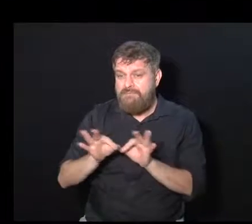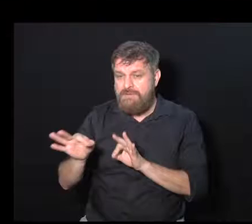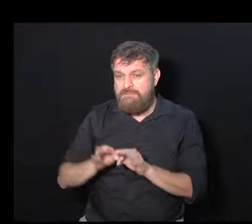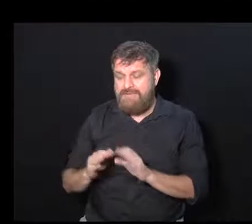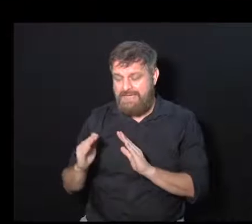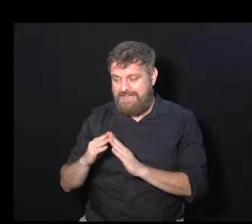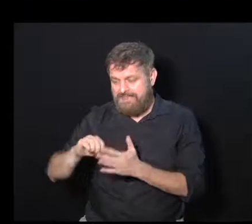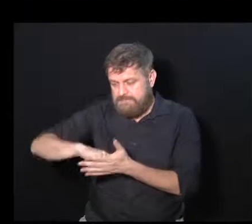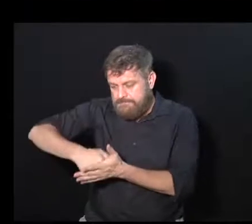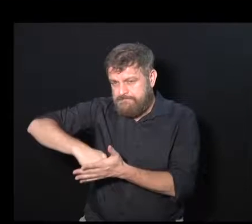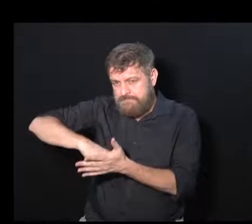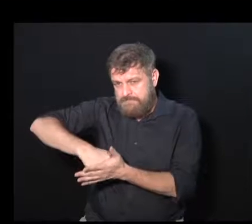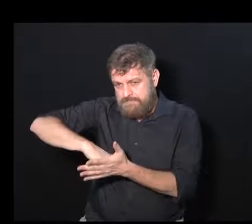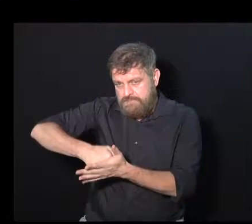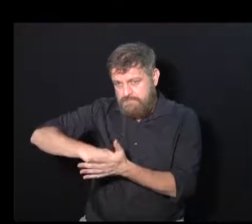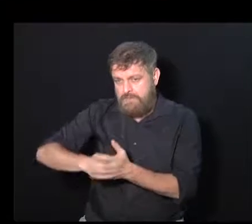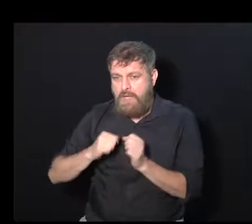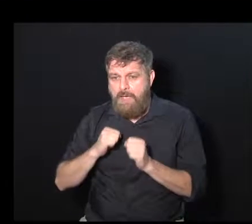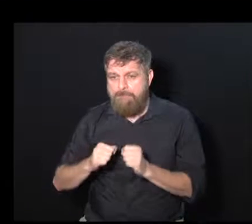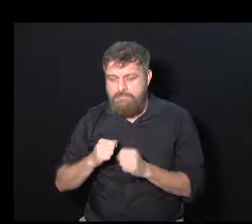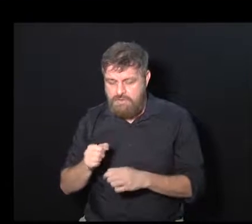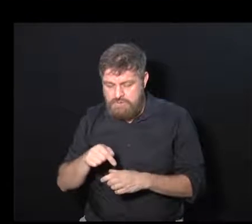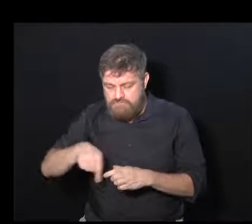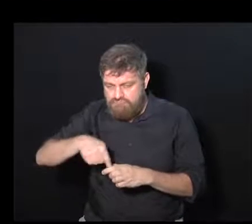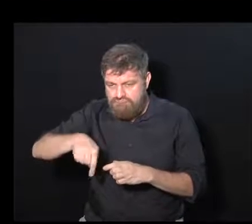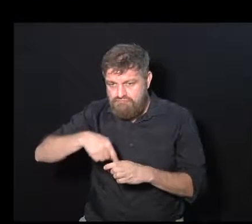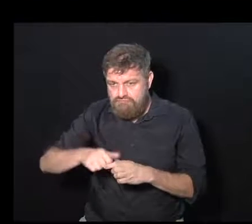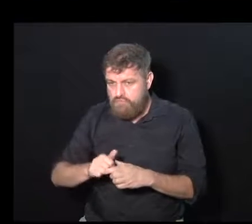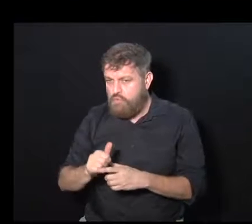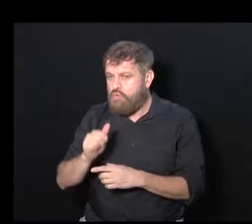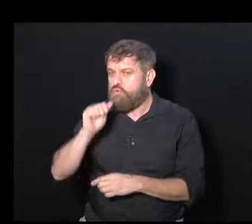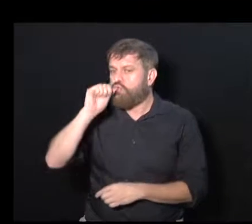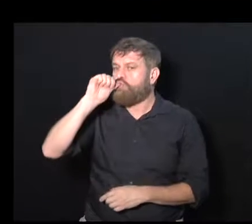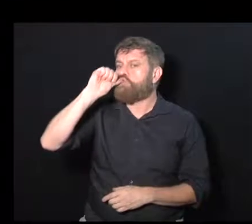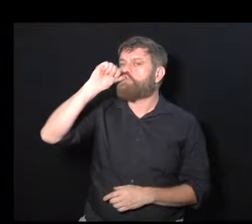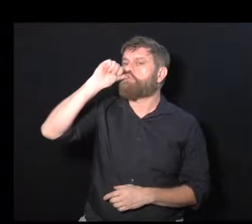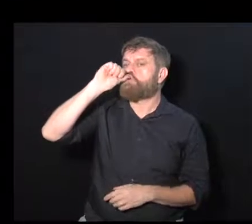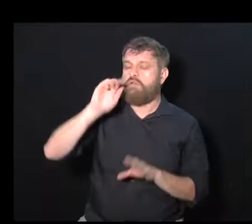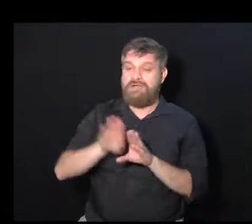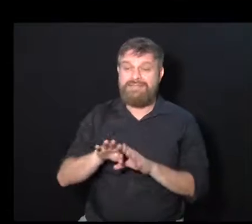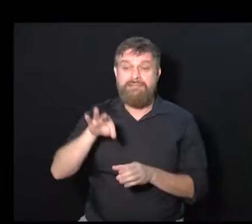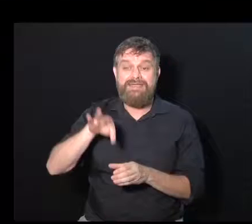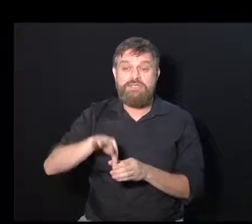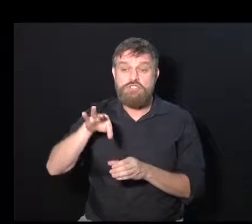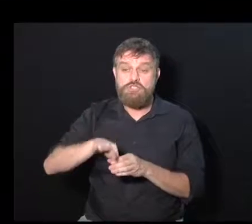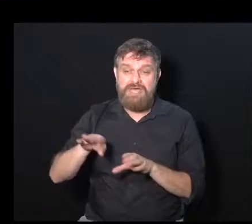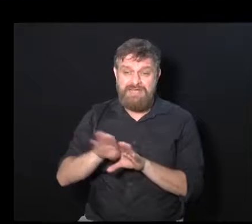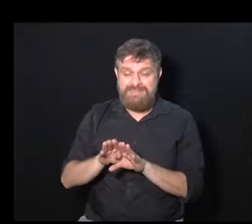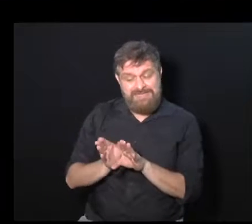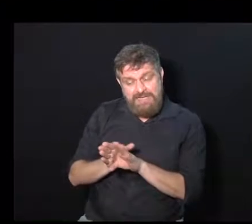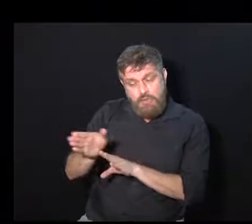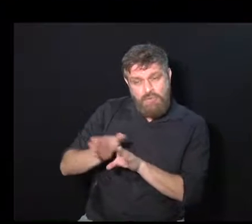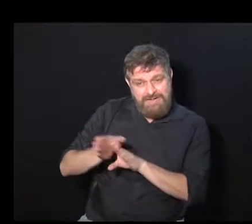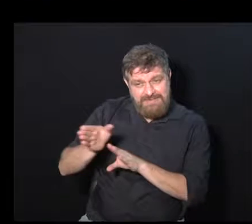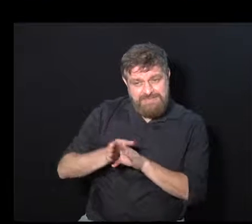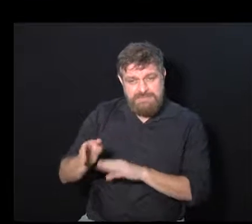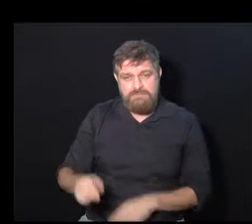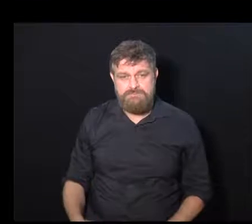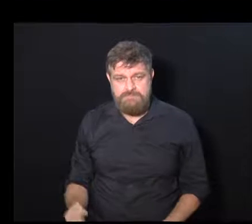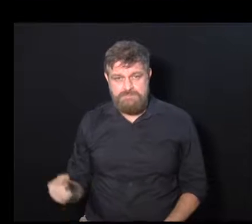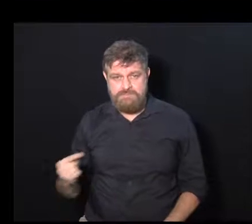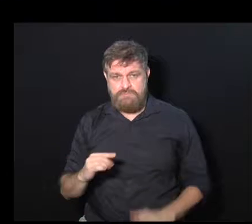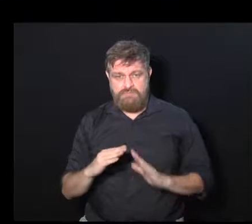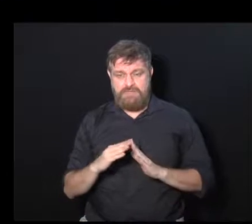caseiras, que podem ser feitos xaropes, os chás. Então, tem toda essa orientação. A farmácia